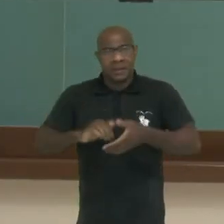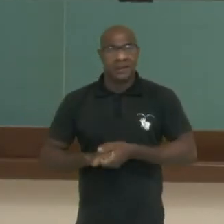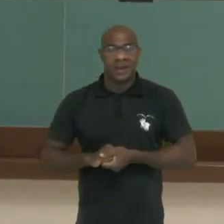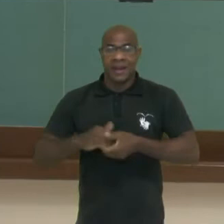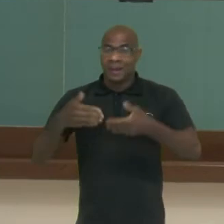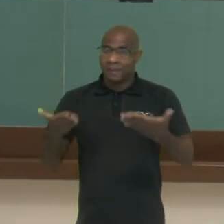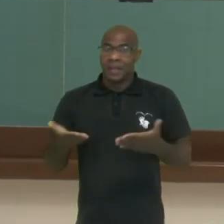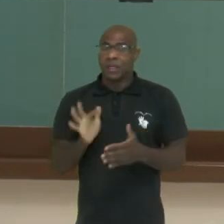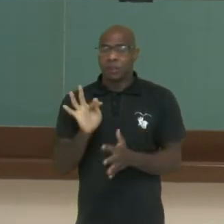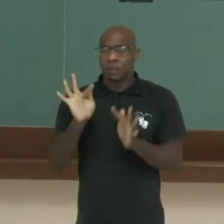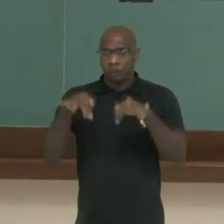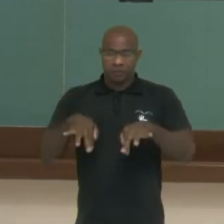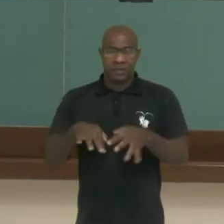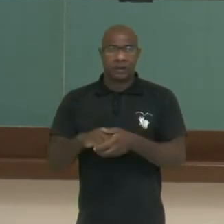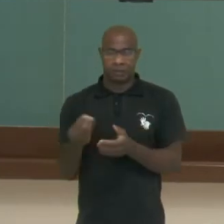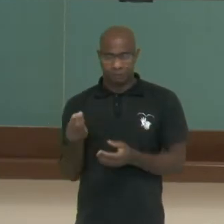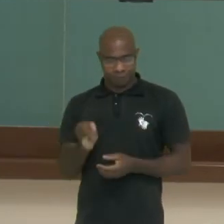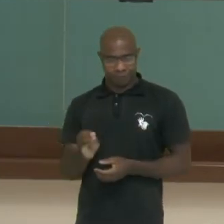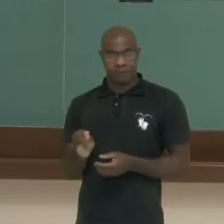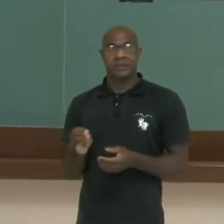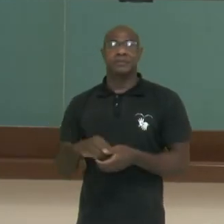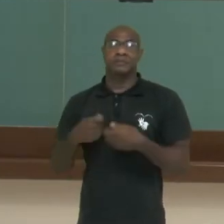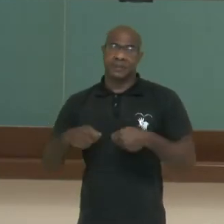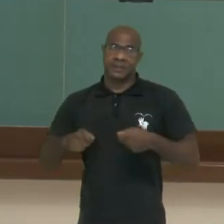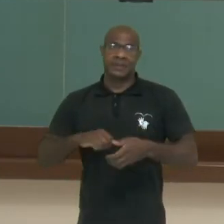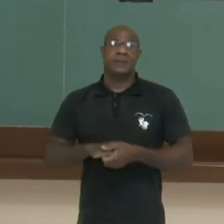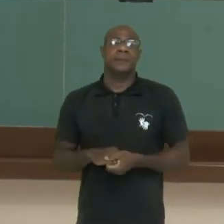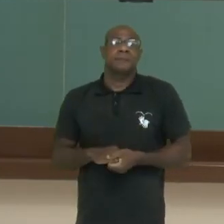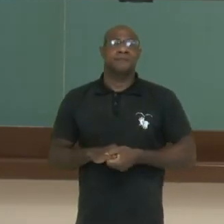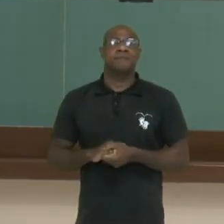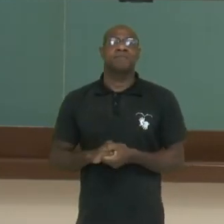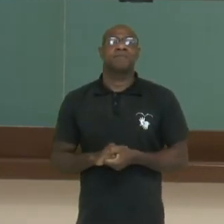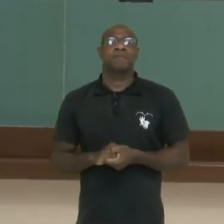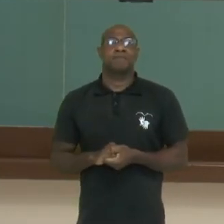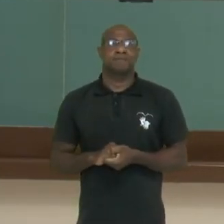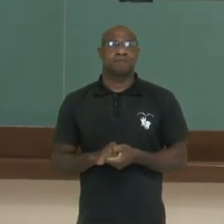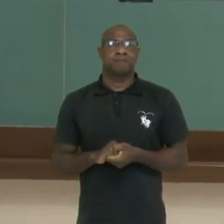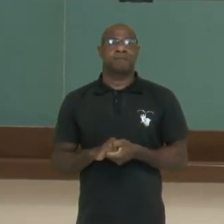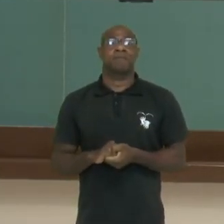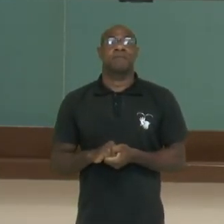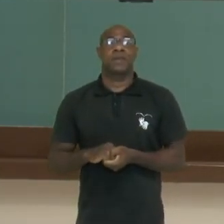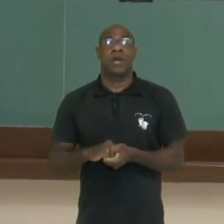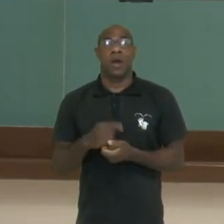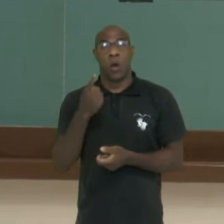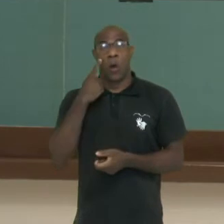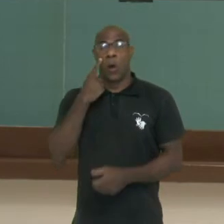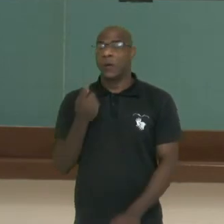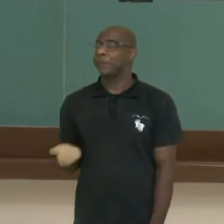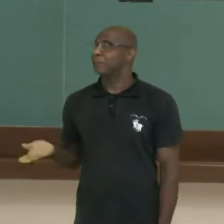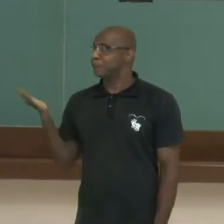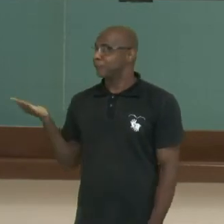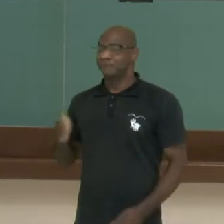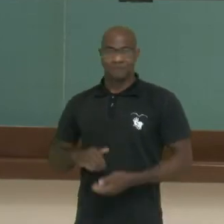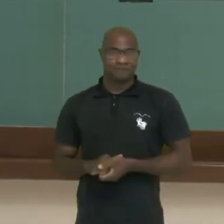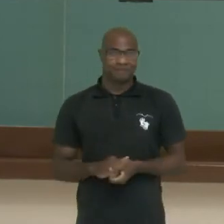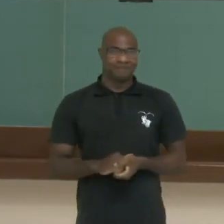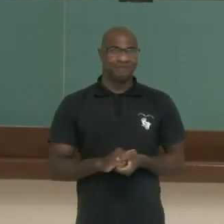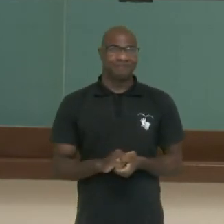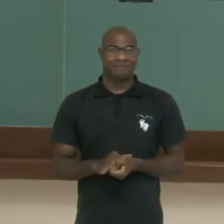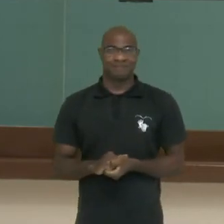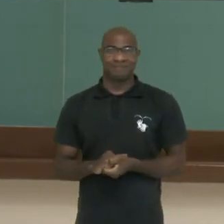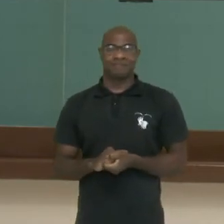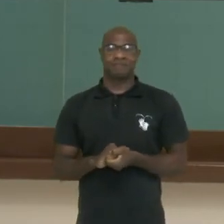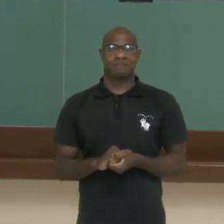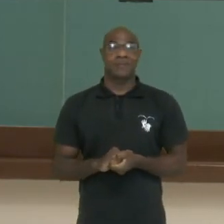só no final ali, né, a gente vai acabar na hora de posicionar a vírgula, não vai fazer diferença nenhuma, tá bom? Beleza? Então, olha